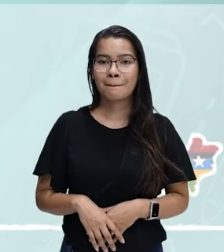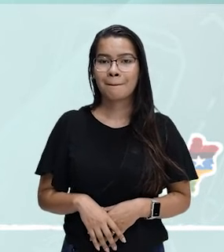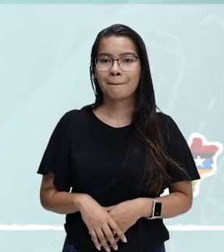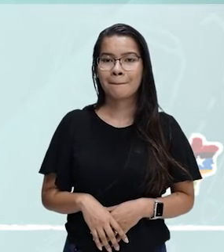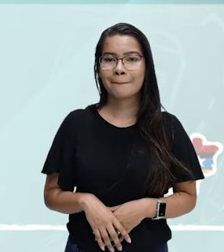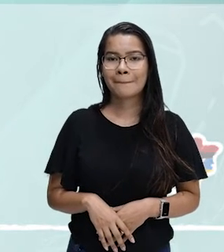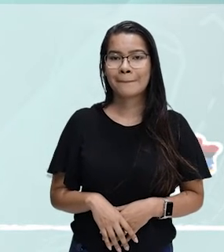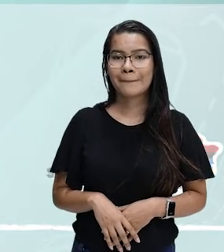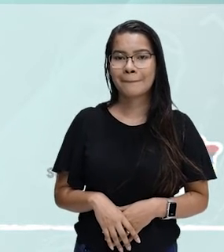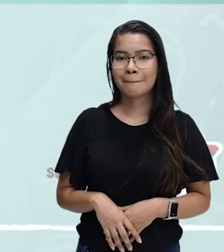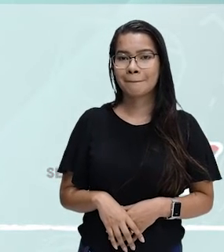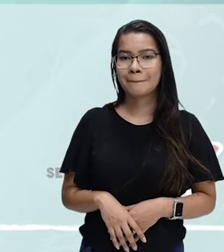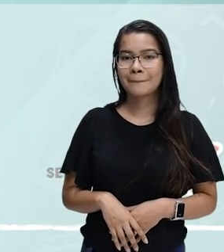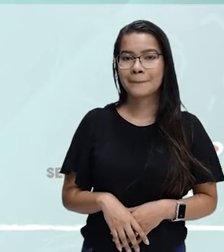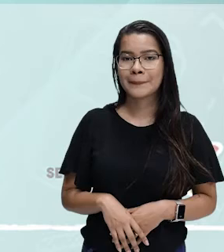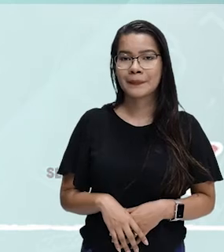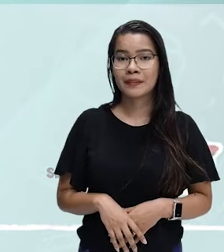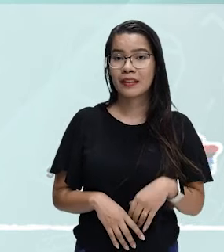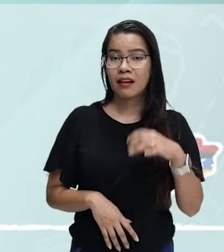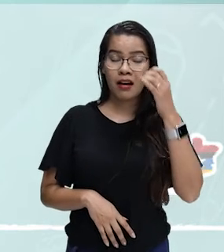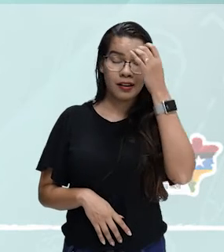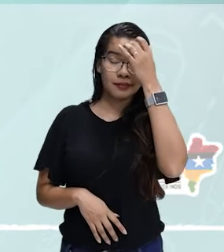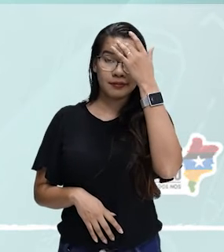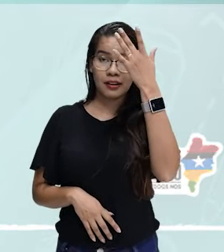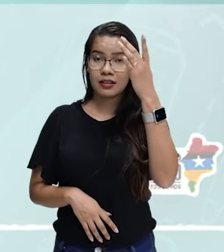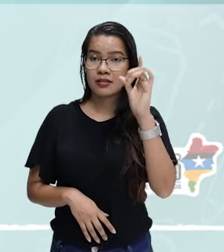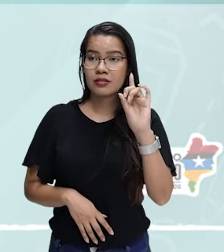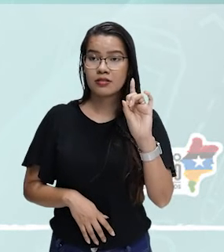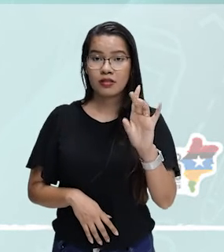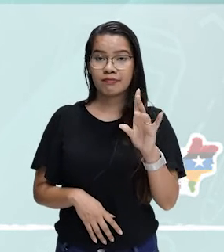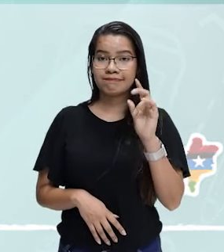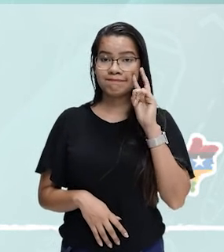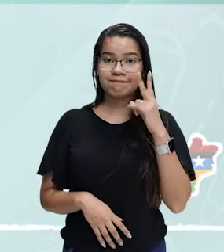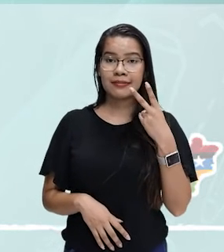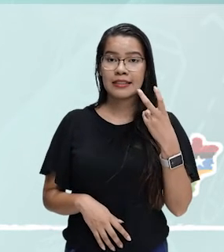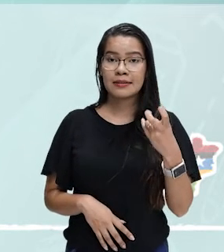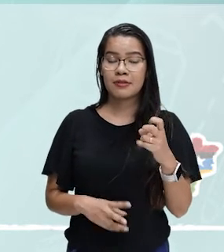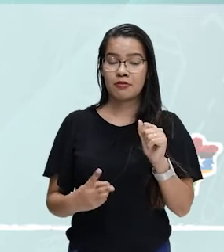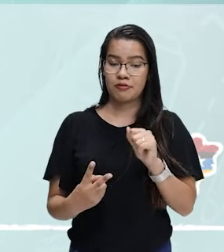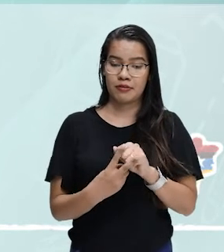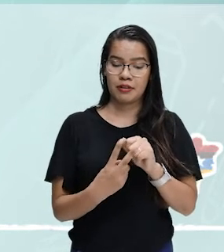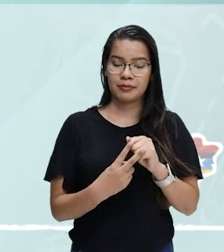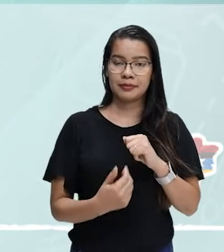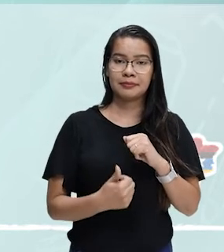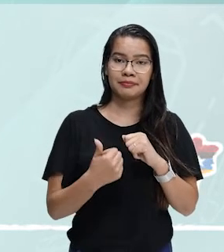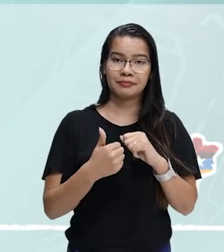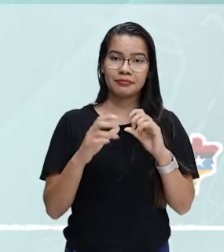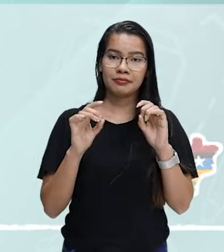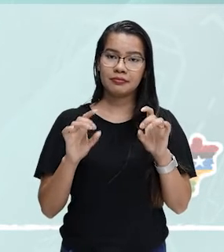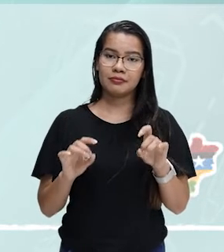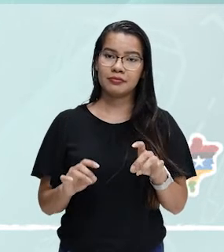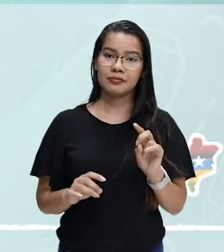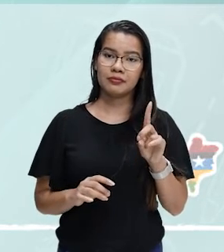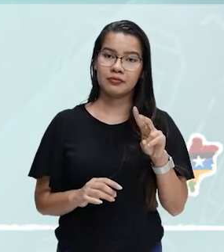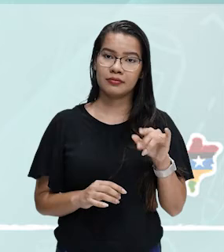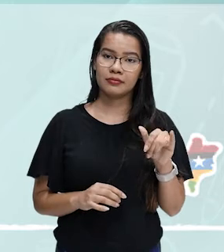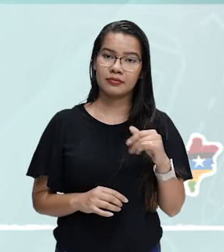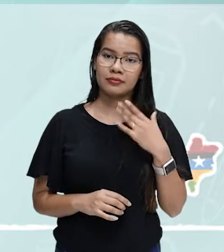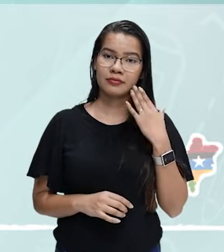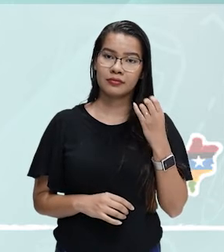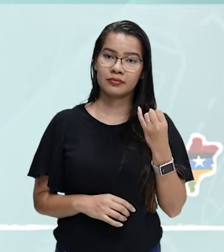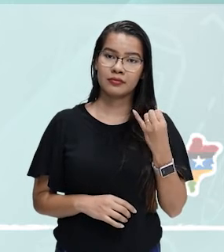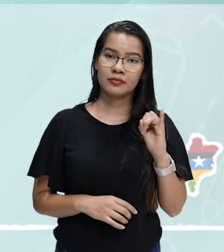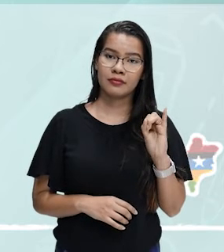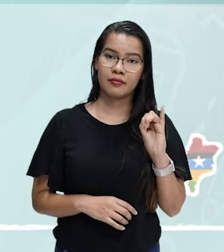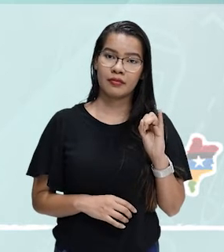subordinada, substantiva, objetiva direta. Muito fácil. Identifica o verbo na primeira oração, né, na oração principal, e aí você vai saber se